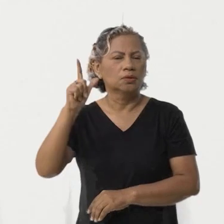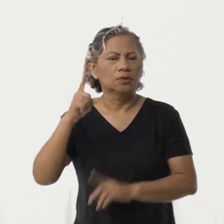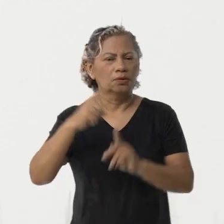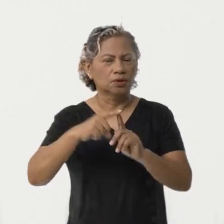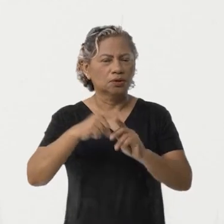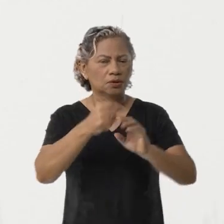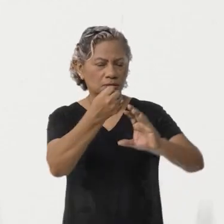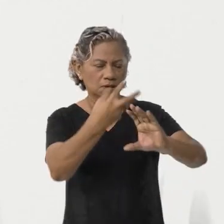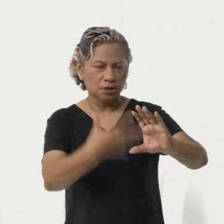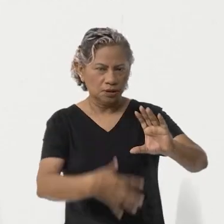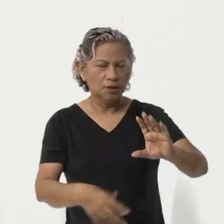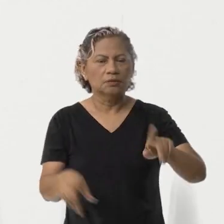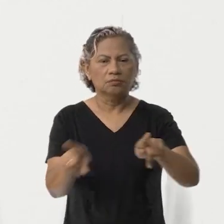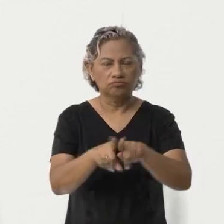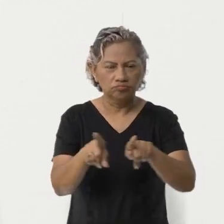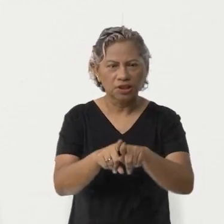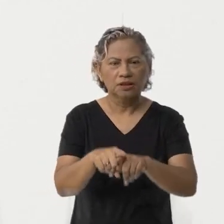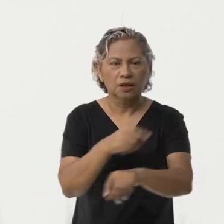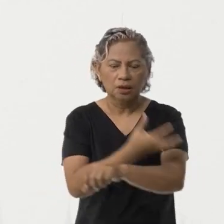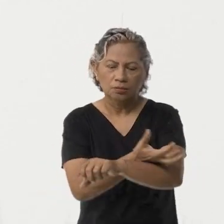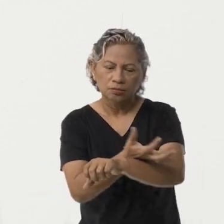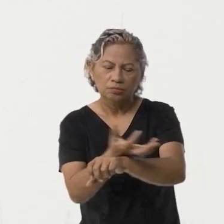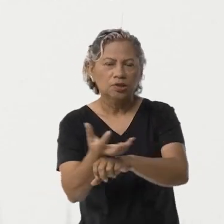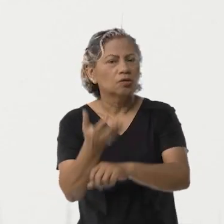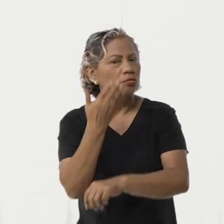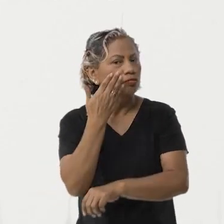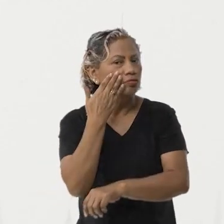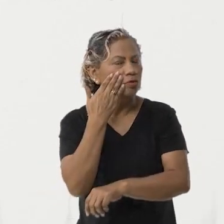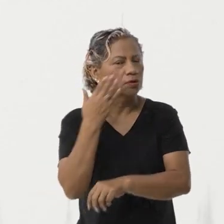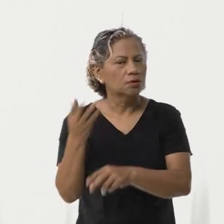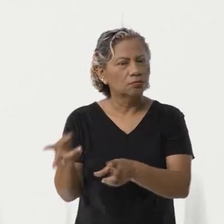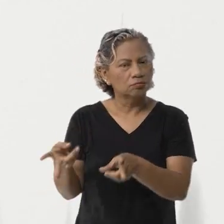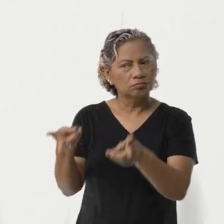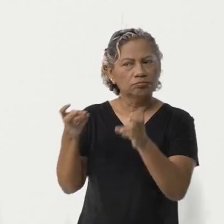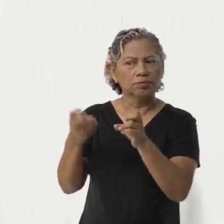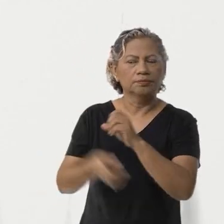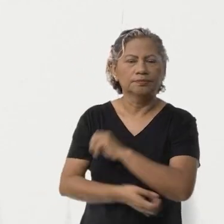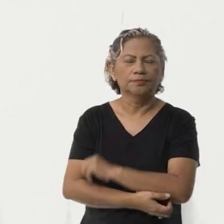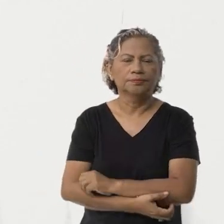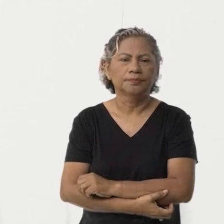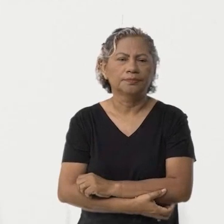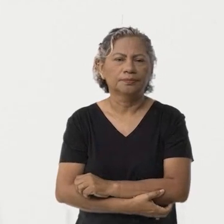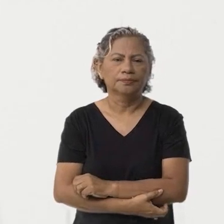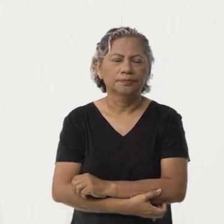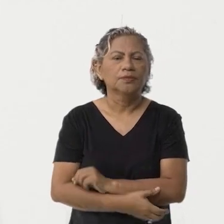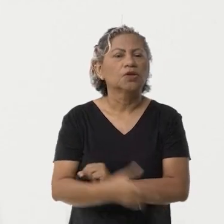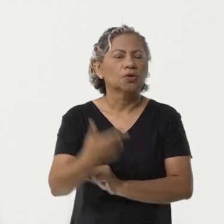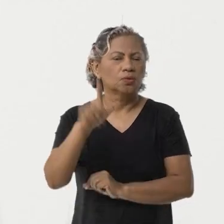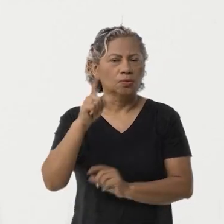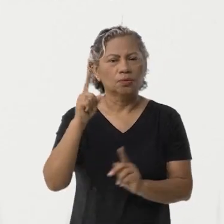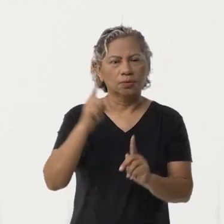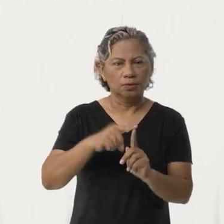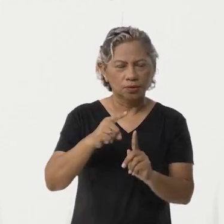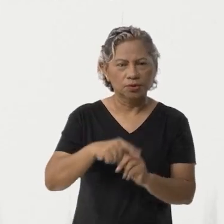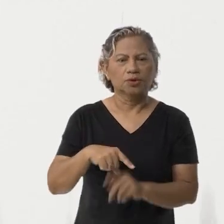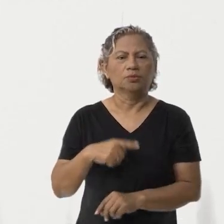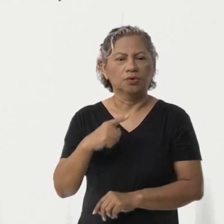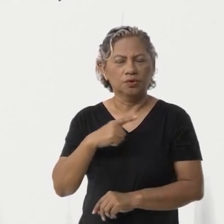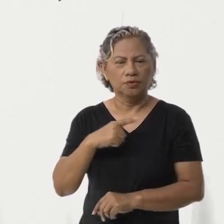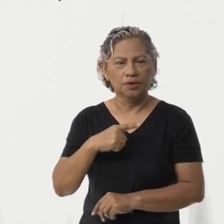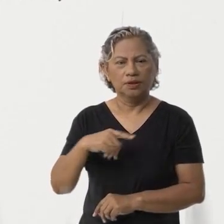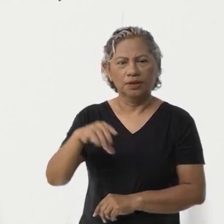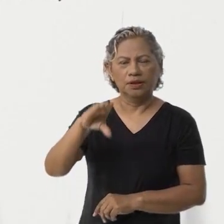do cerrado. Outras características é que vai ter também os pequenos arbustos, como vocês estão